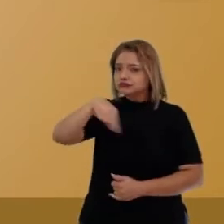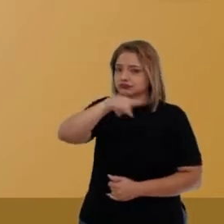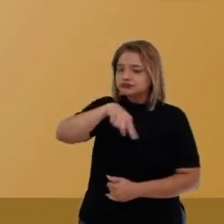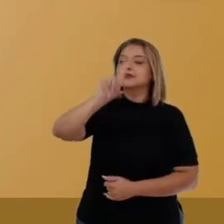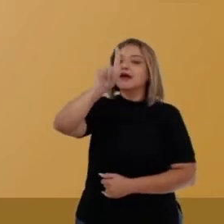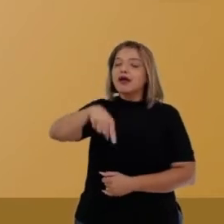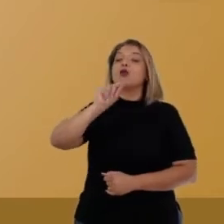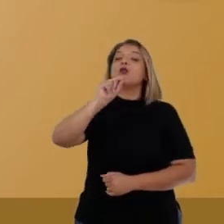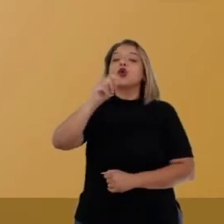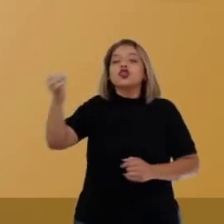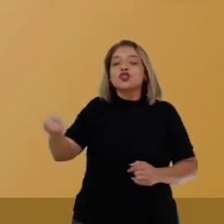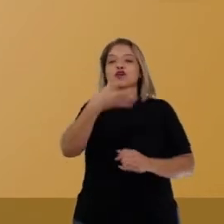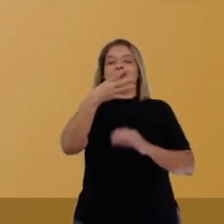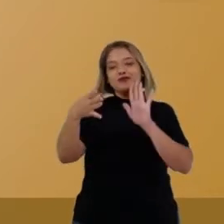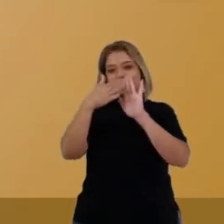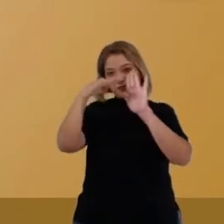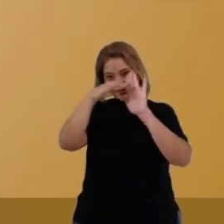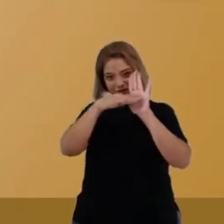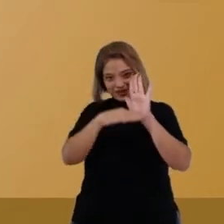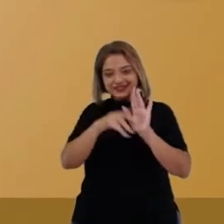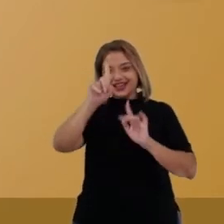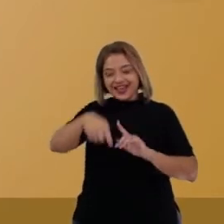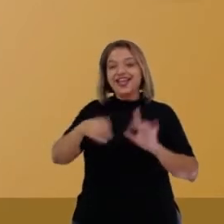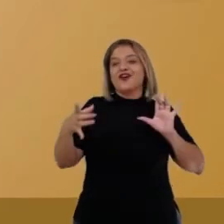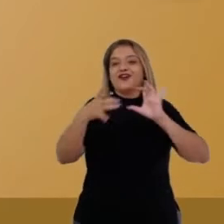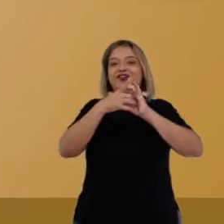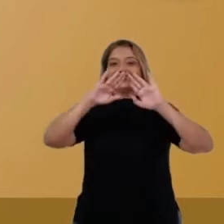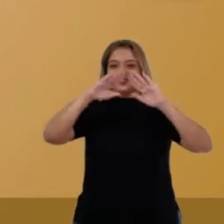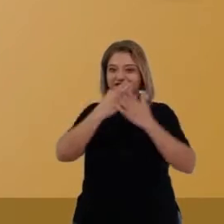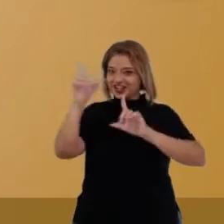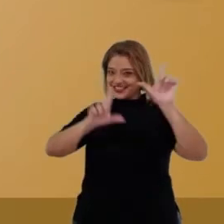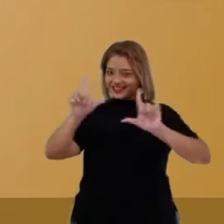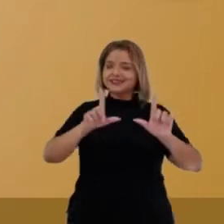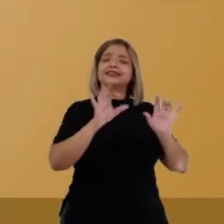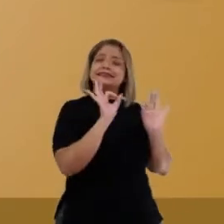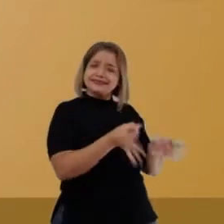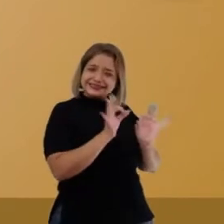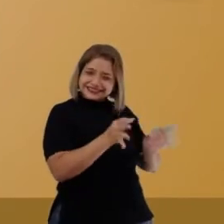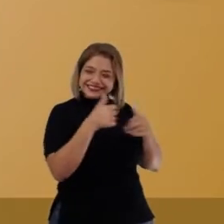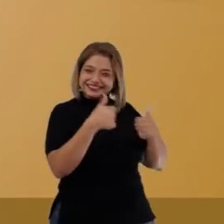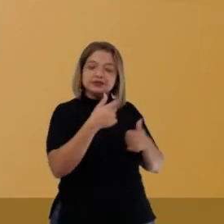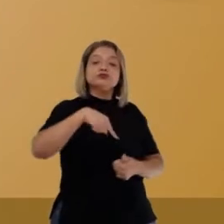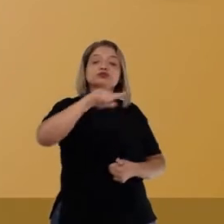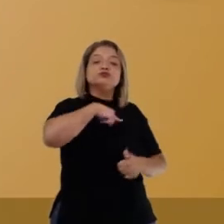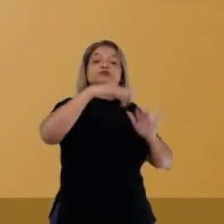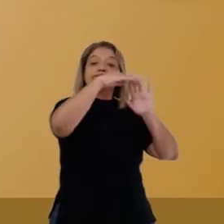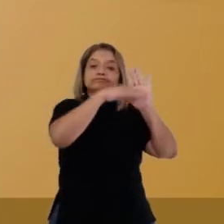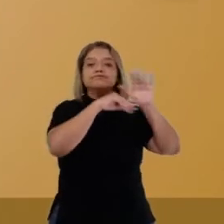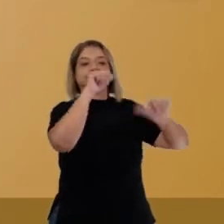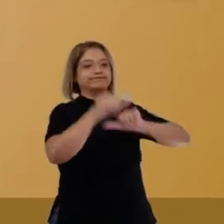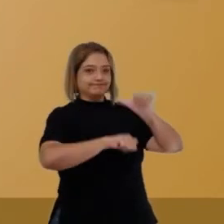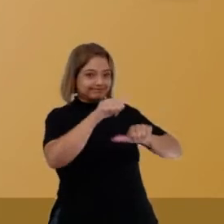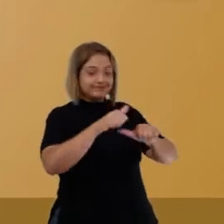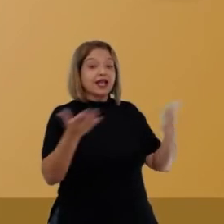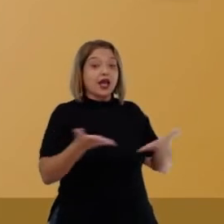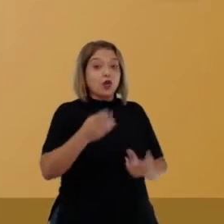tem a ver com a nova programação do Conexão Escola TV. É isso mesmo, pessoal. Nossa programação mudou.